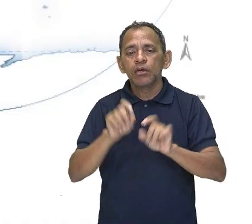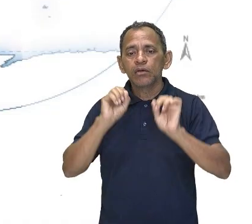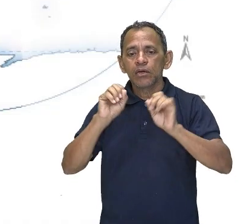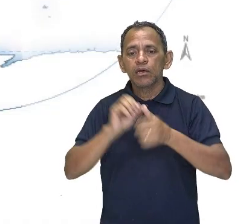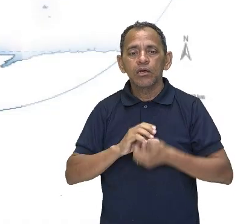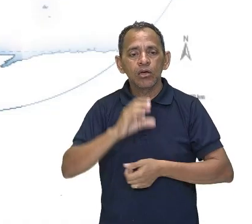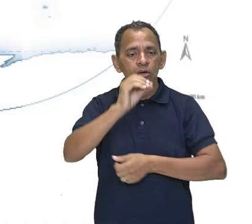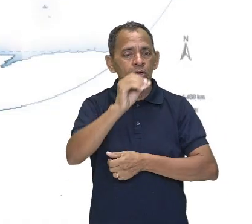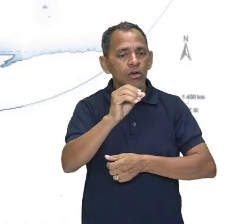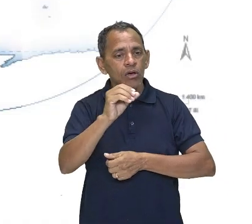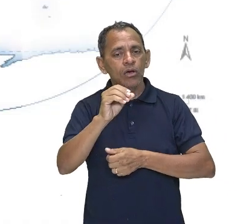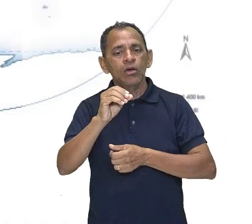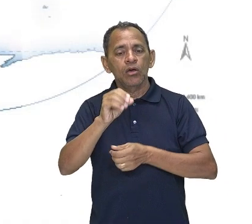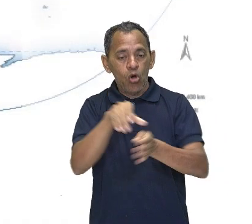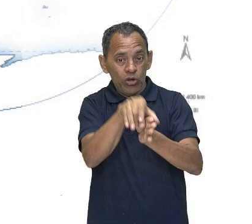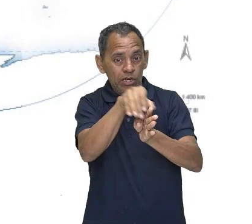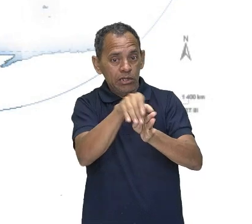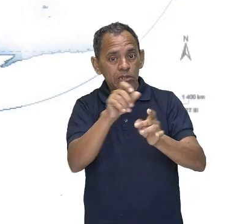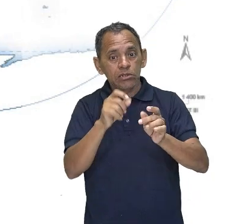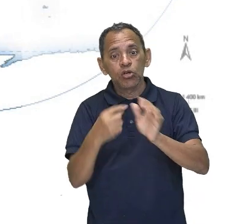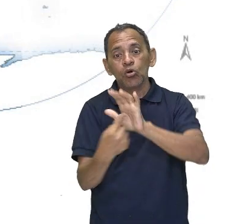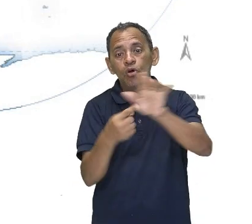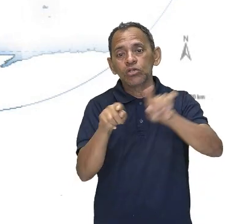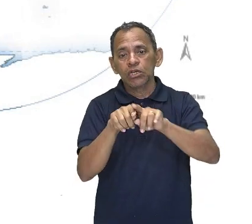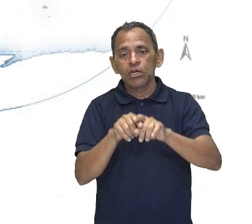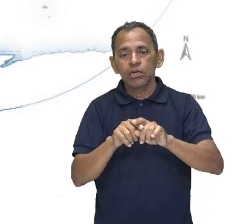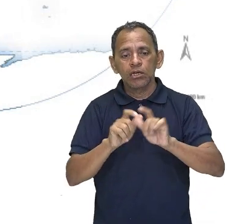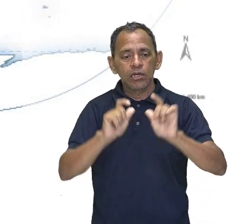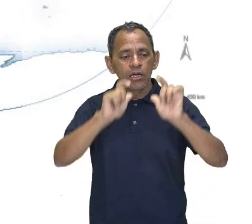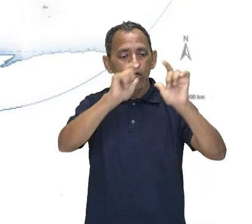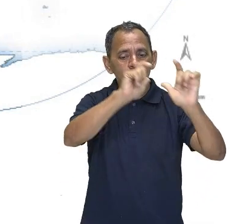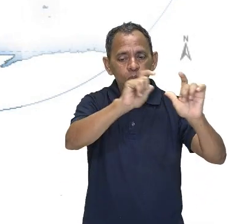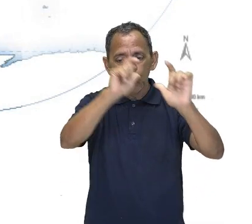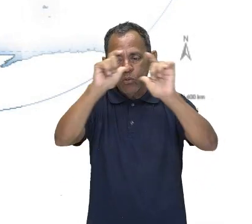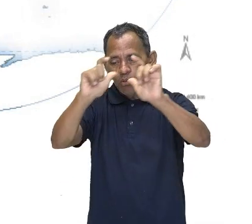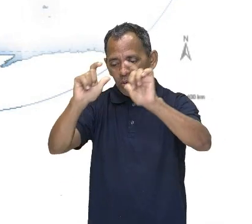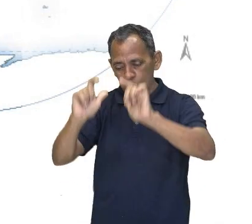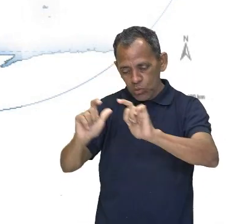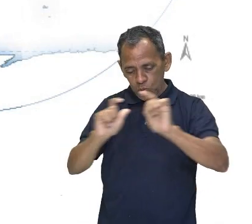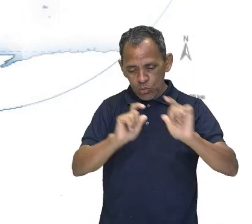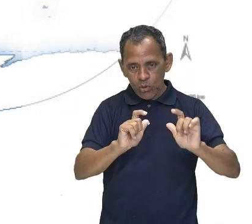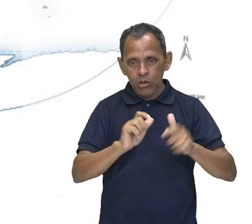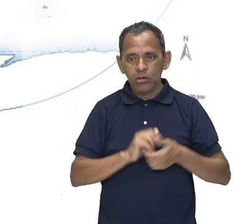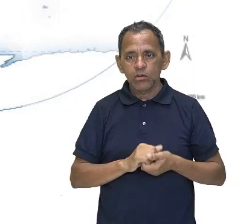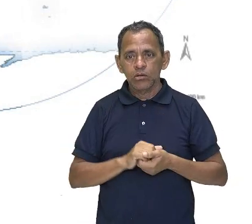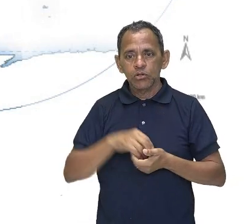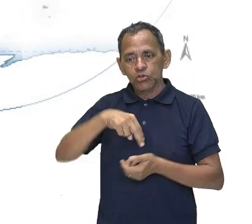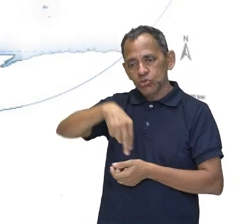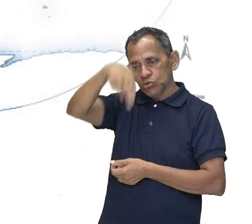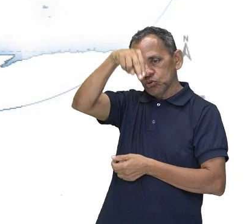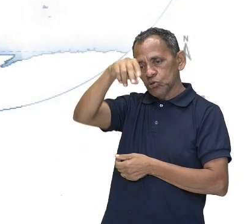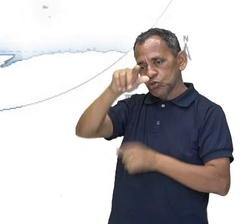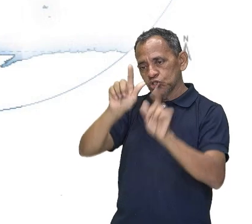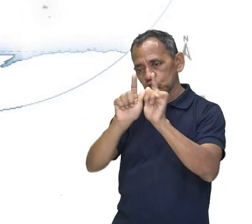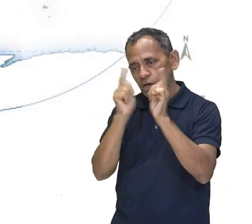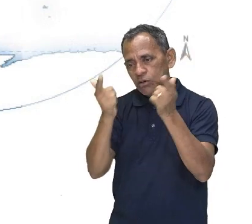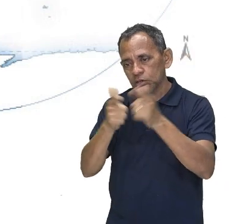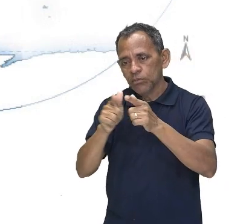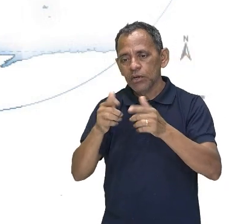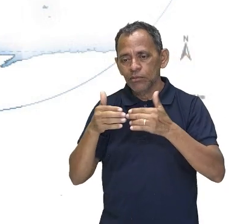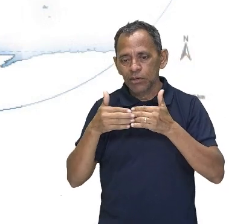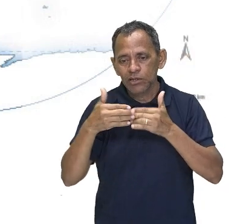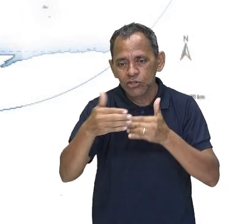orientação. A orientação ela indica ali a posição do norte geográfico, e, consequentemente, os demais